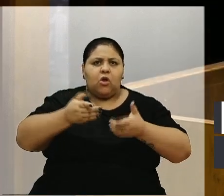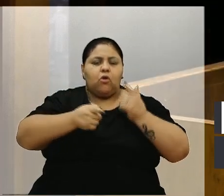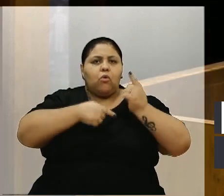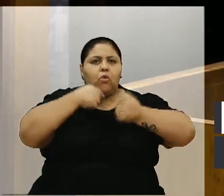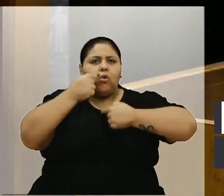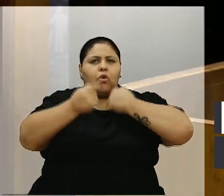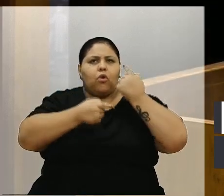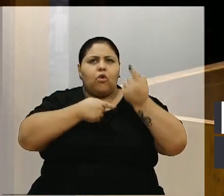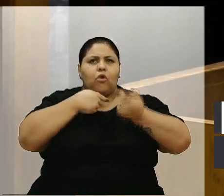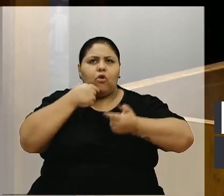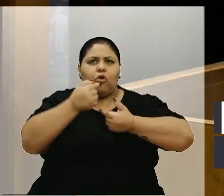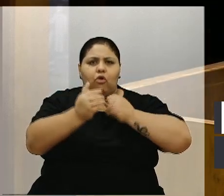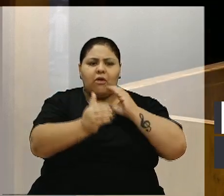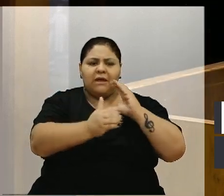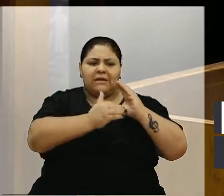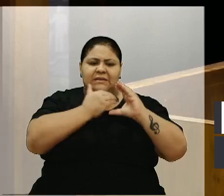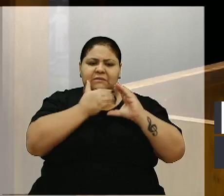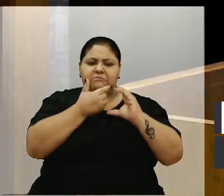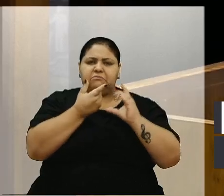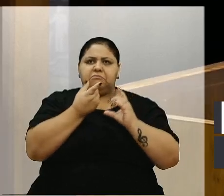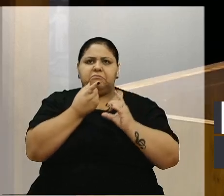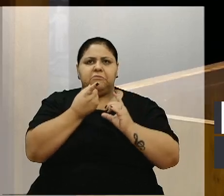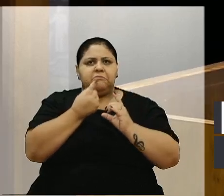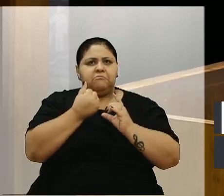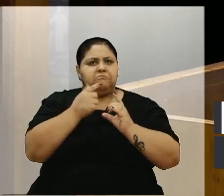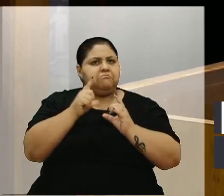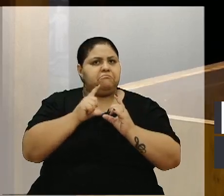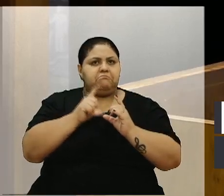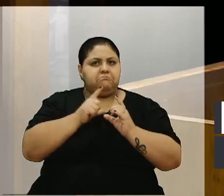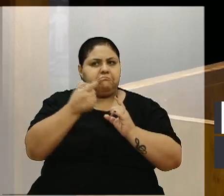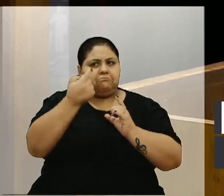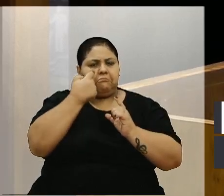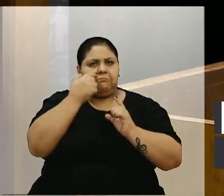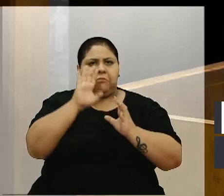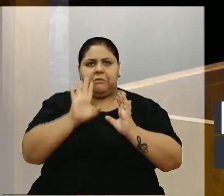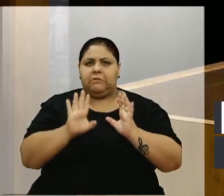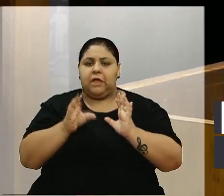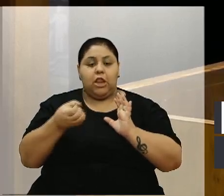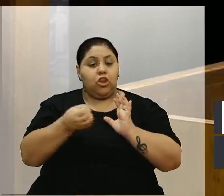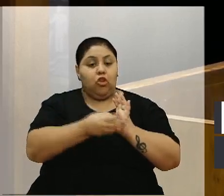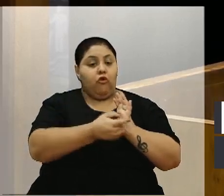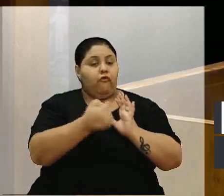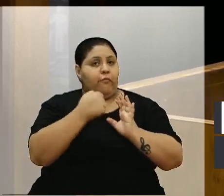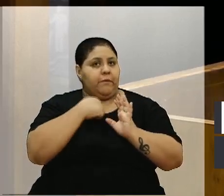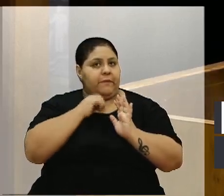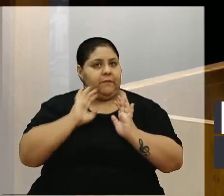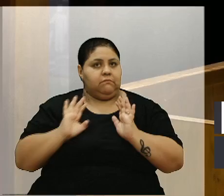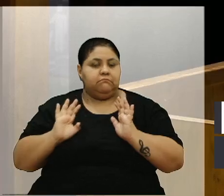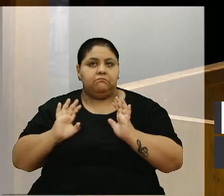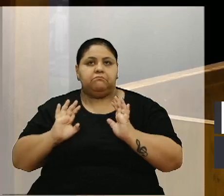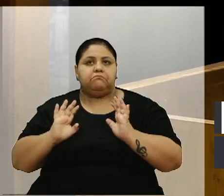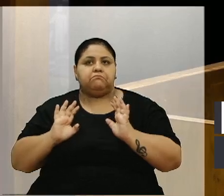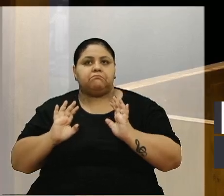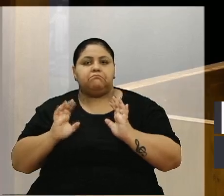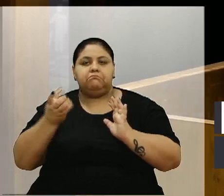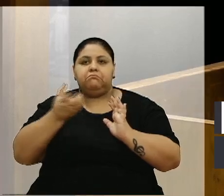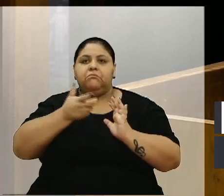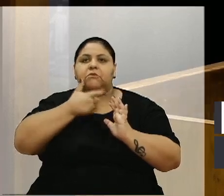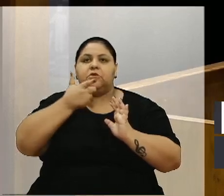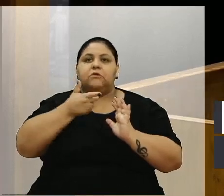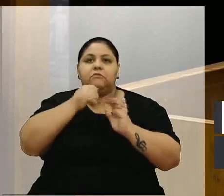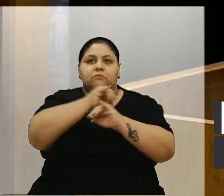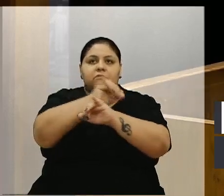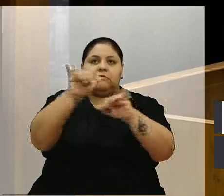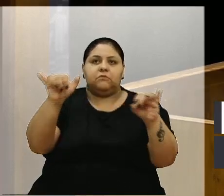de receber recurso era algo que eu não tinha visto. Não tinha presenciado ainda. Quero só citar alguns